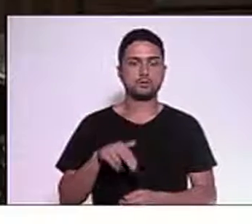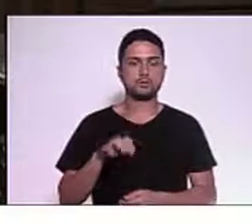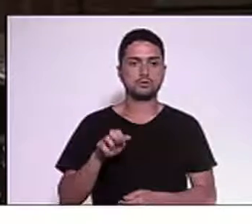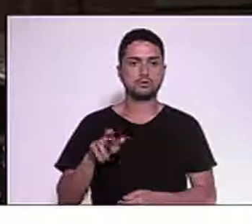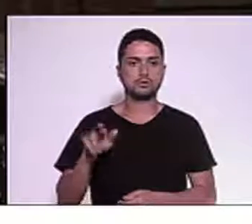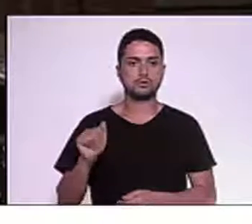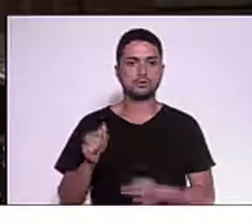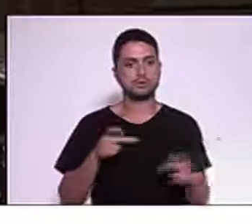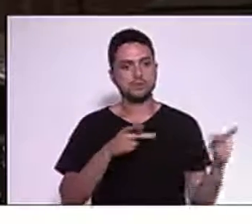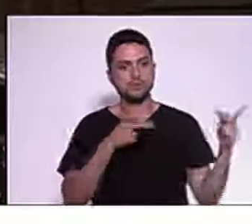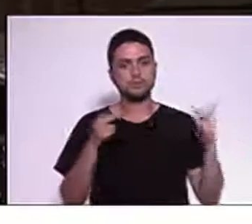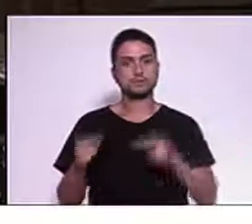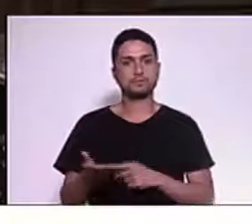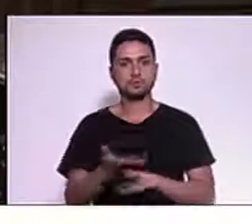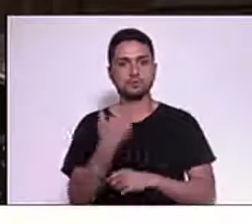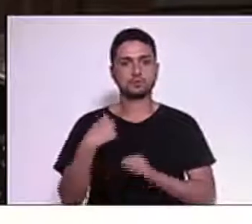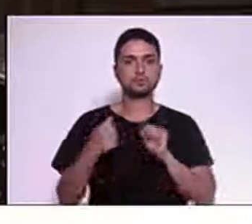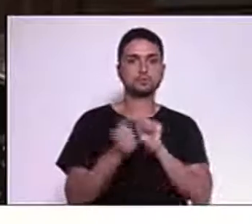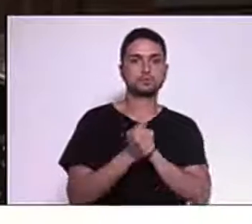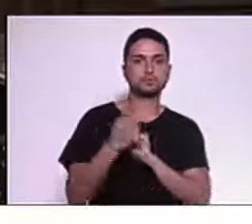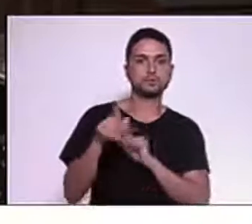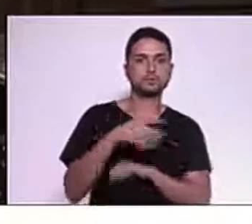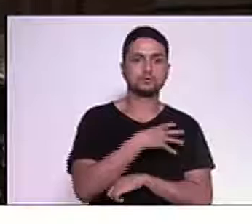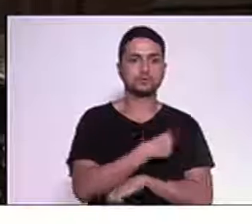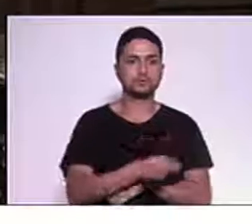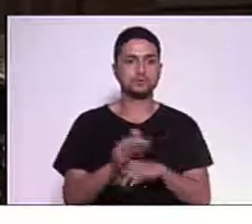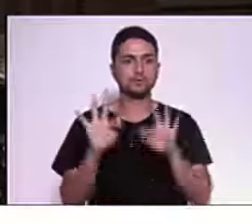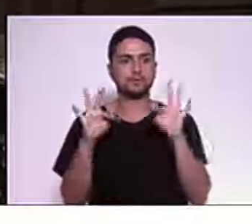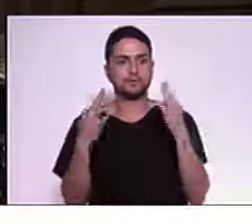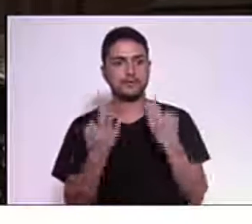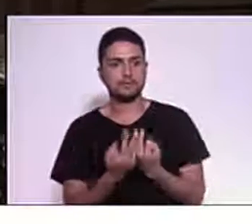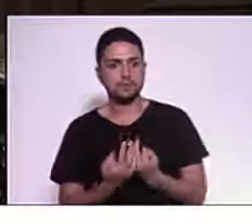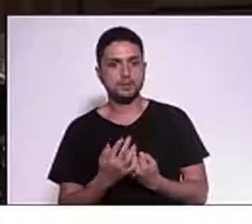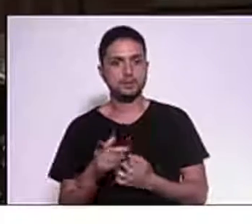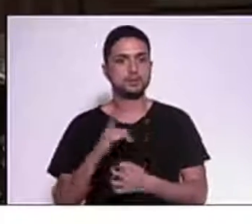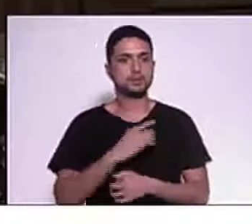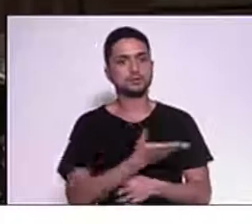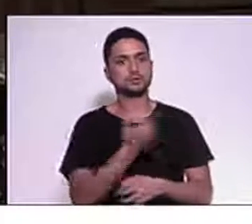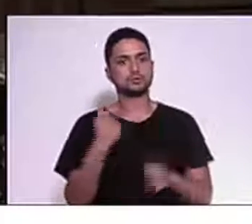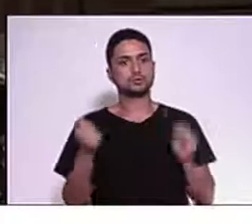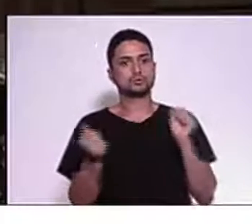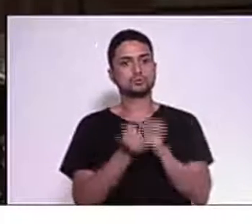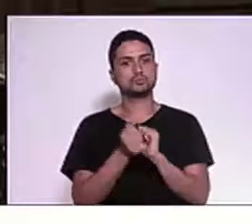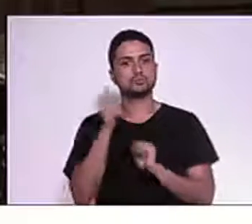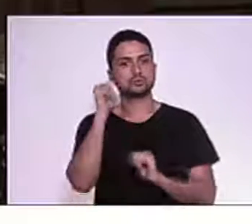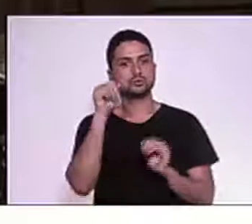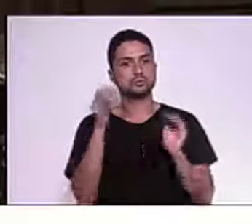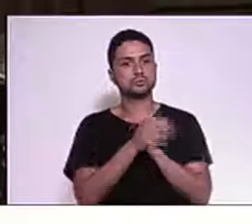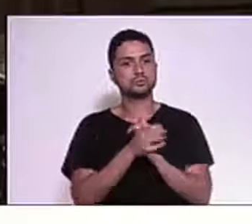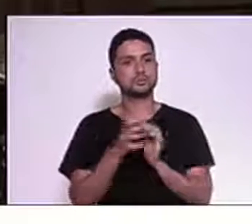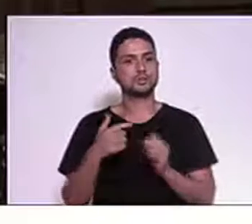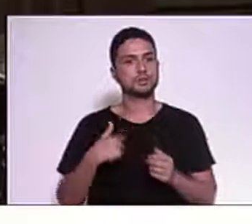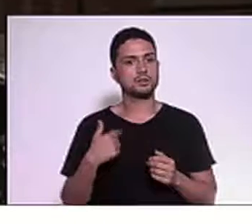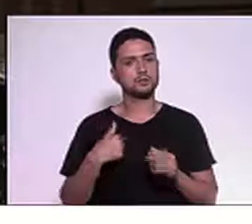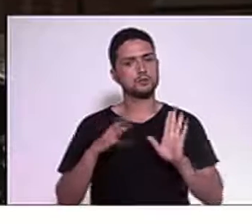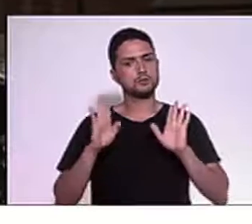seus filhos, venham com sua família, venham com suas esposas. Então eu fiquei muito